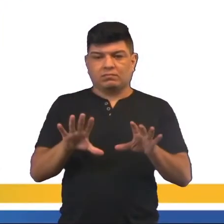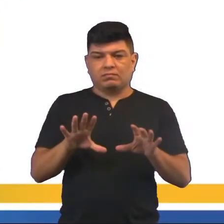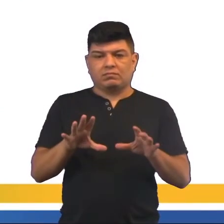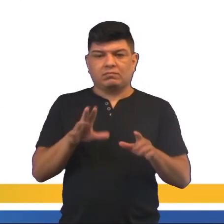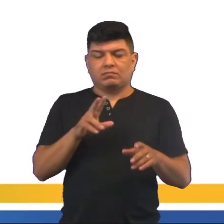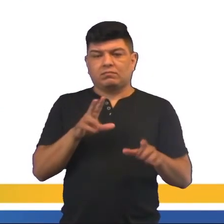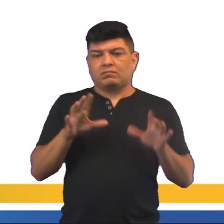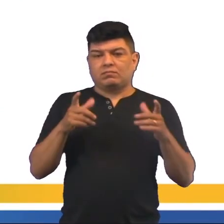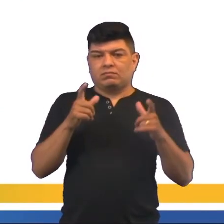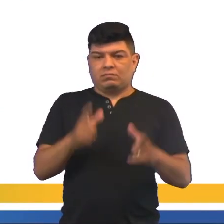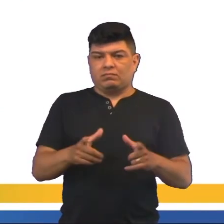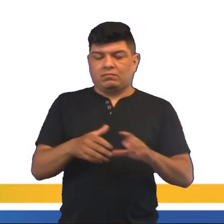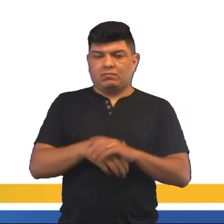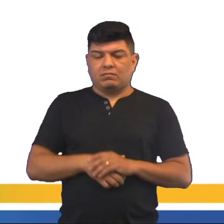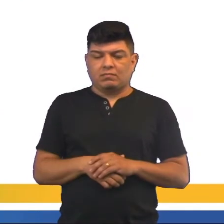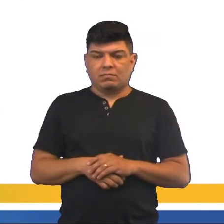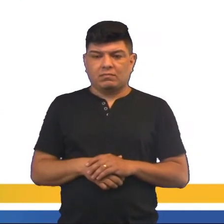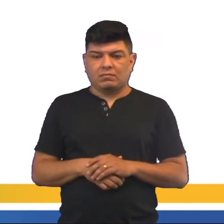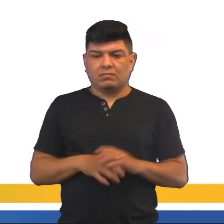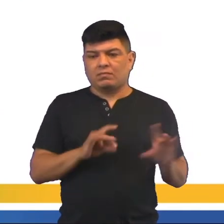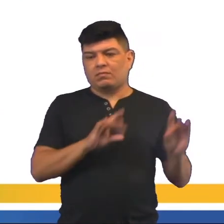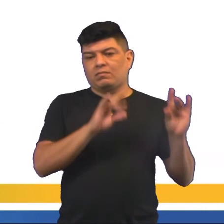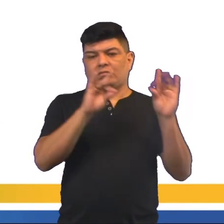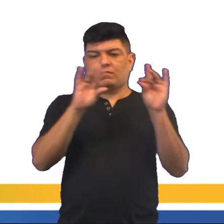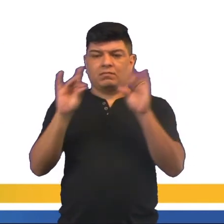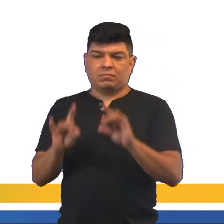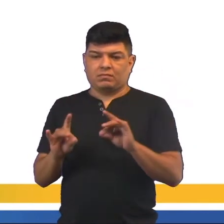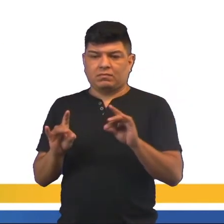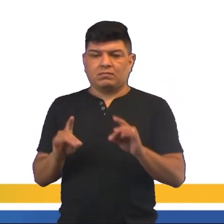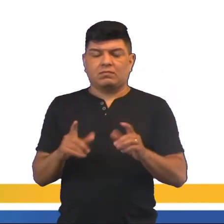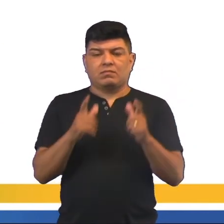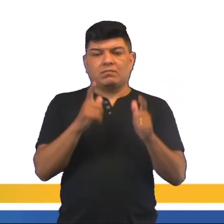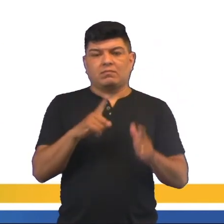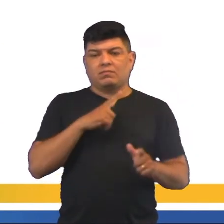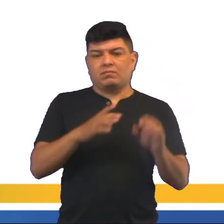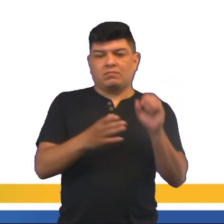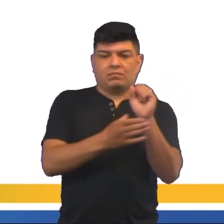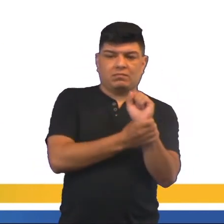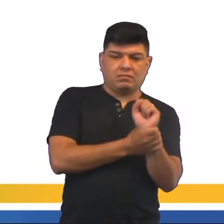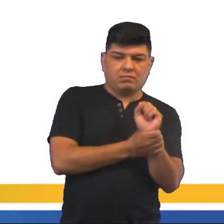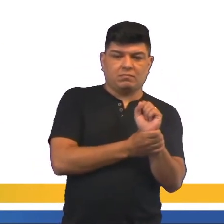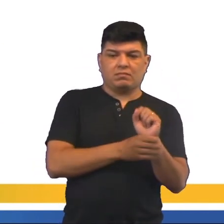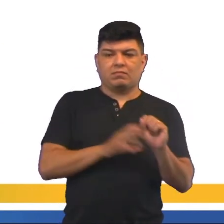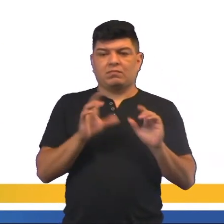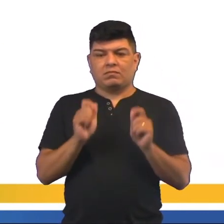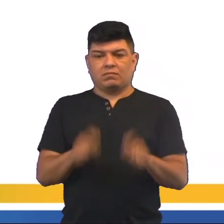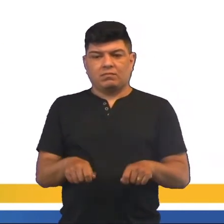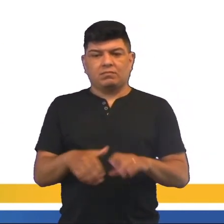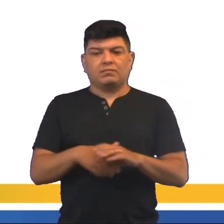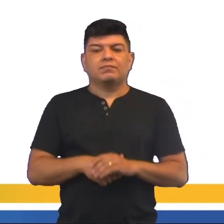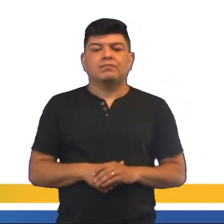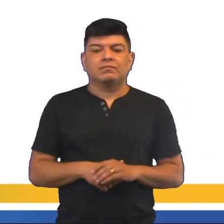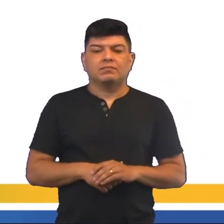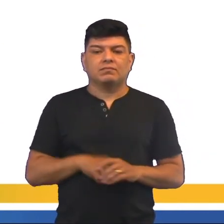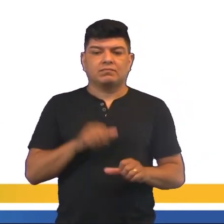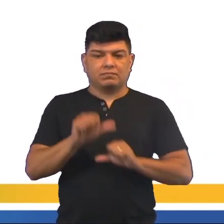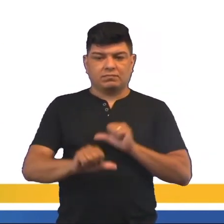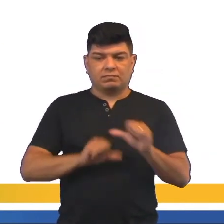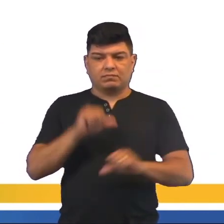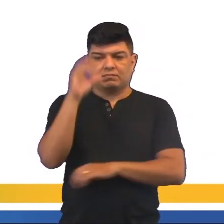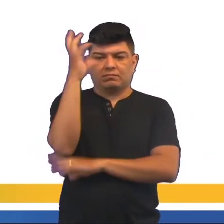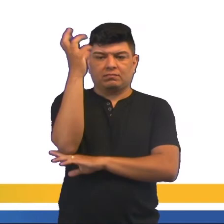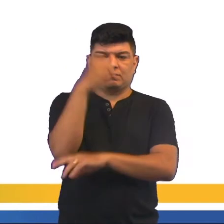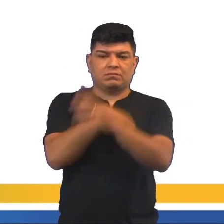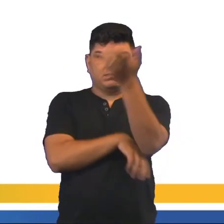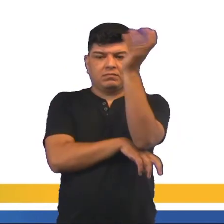áreas de preservação, são áreas específicas, onde há proteção para que uma possível alteração